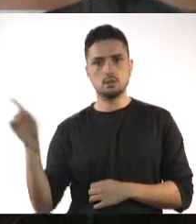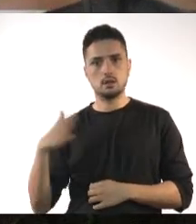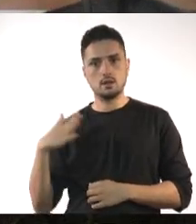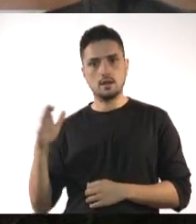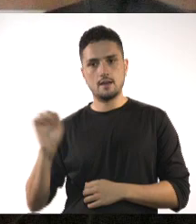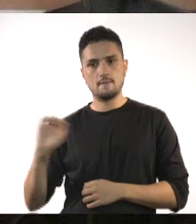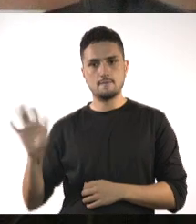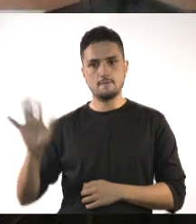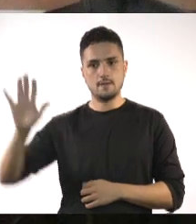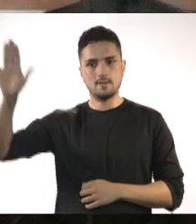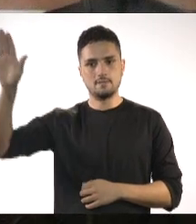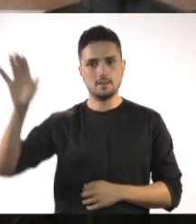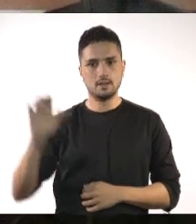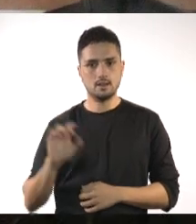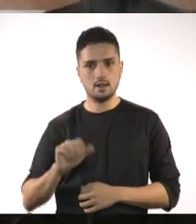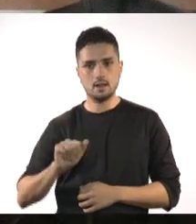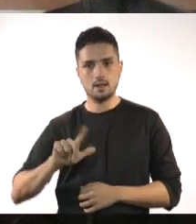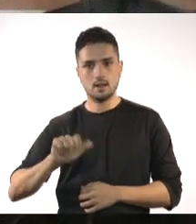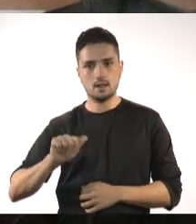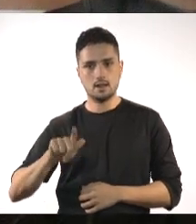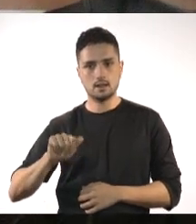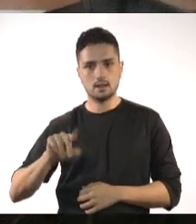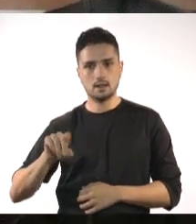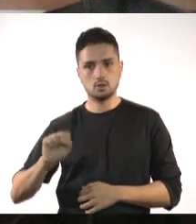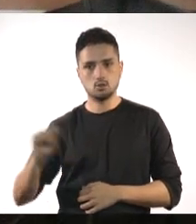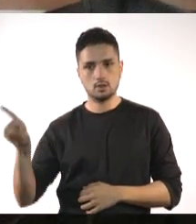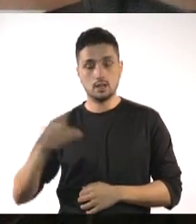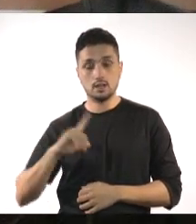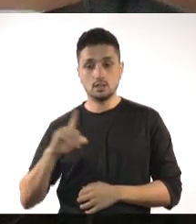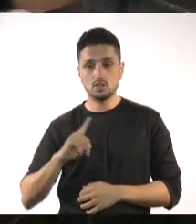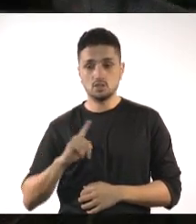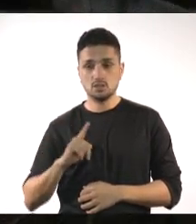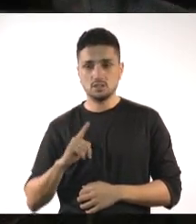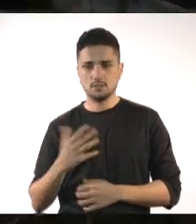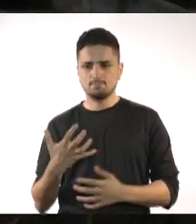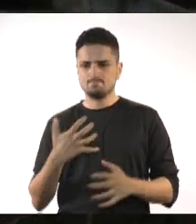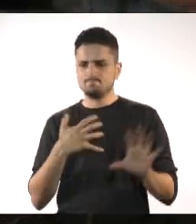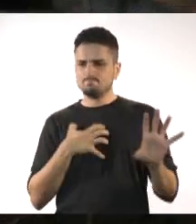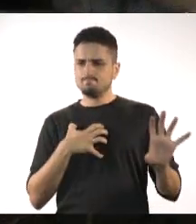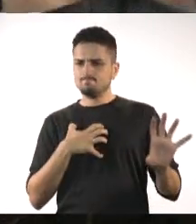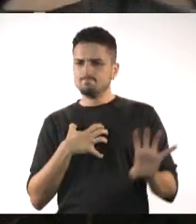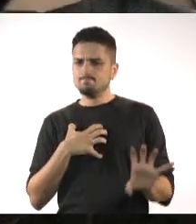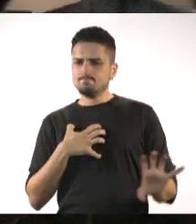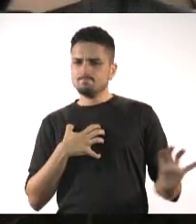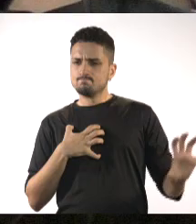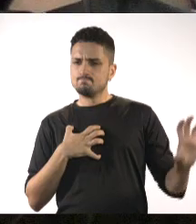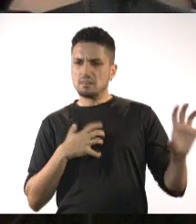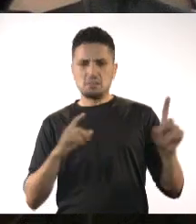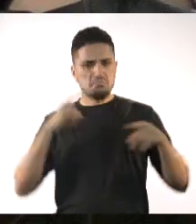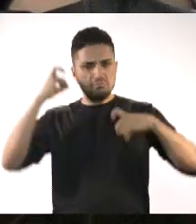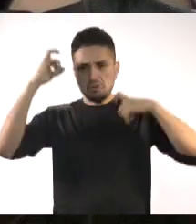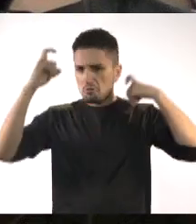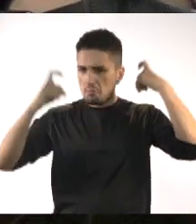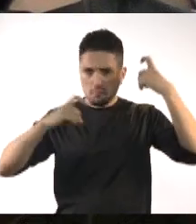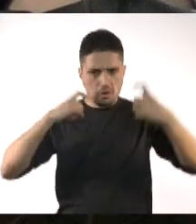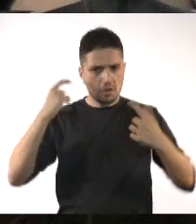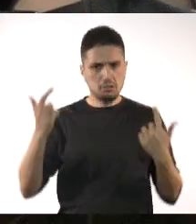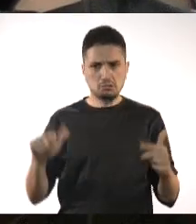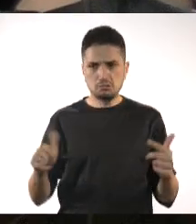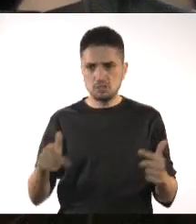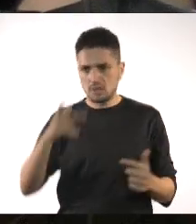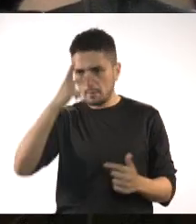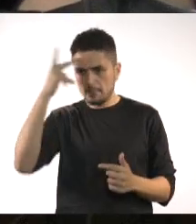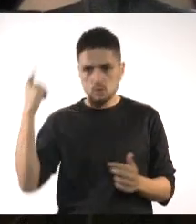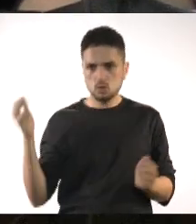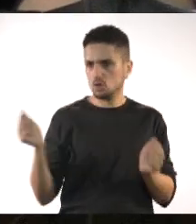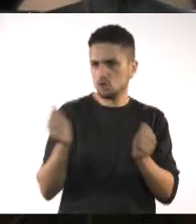dos Alagados, onde ela tinha essa sensibilidade e não se preocupava muito com aquele que ia com